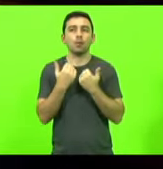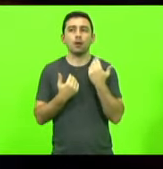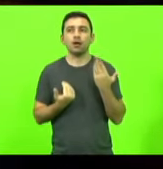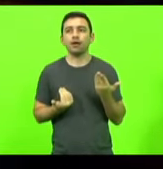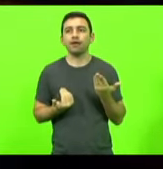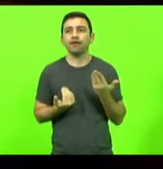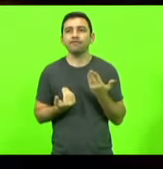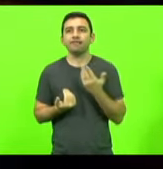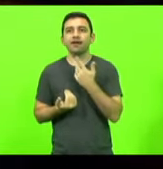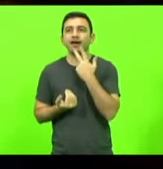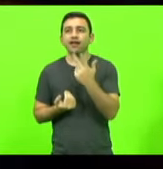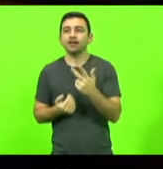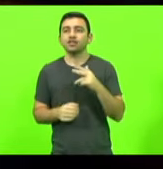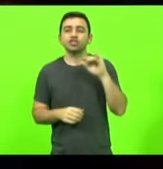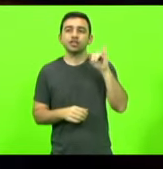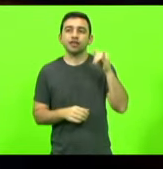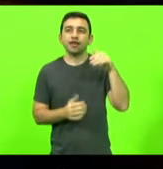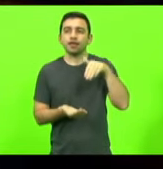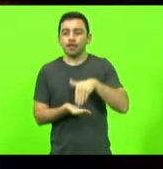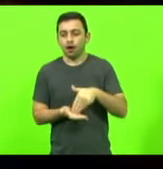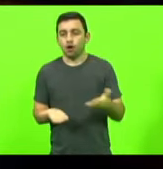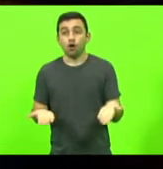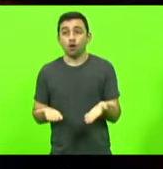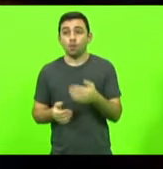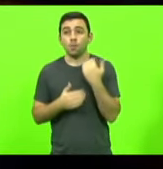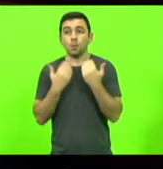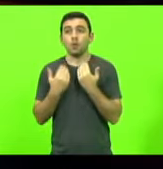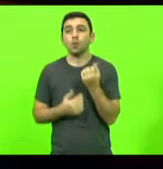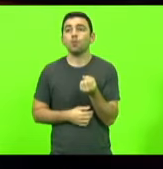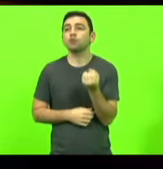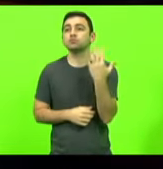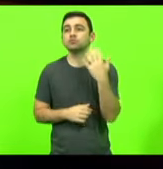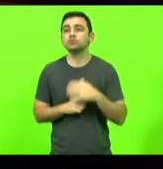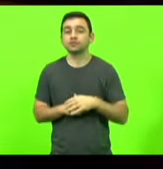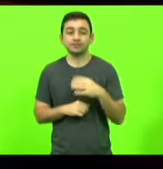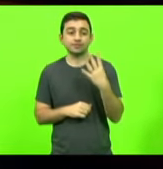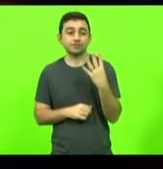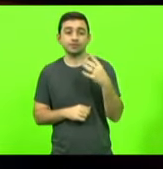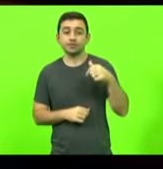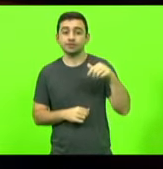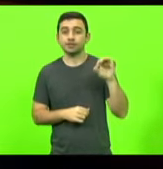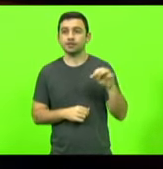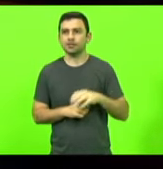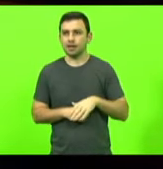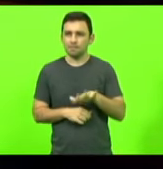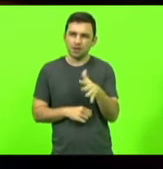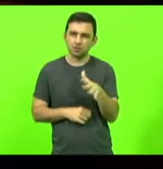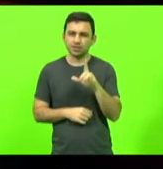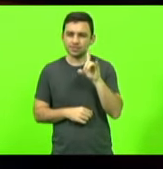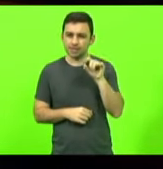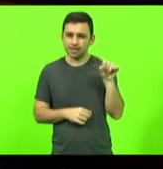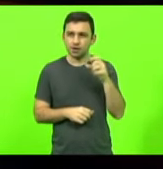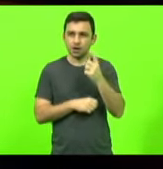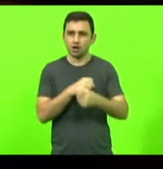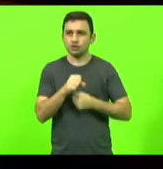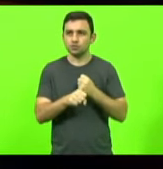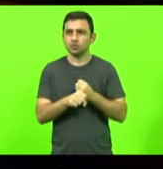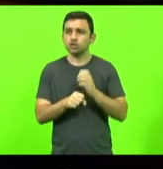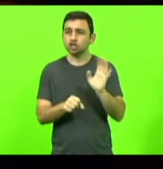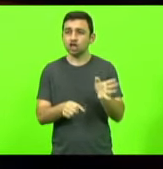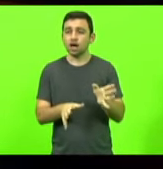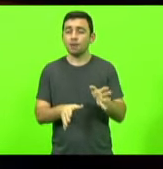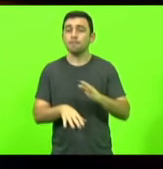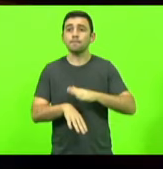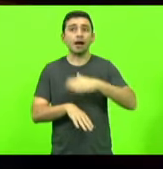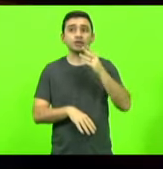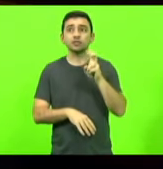contar mortes agora de janeiro até agora. Quantas mortes teve a 470? Se a média é 100 por ano, já teve mais de 50